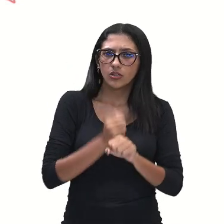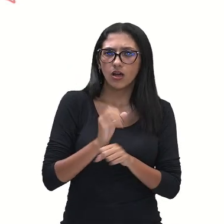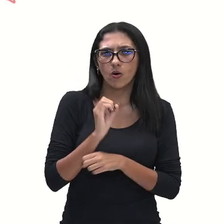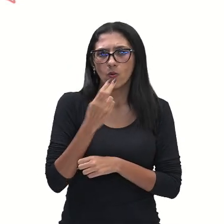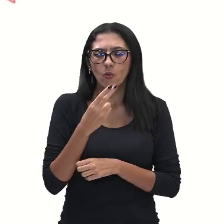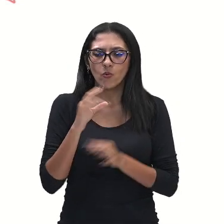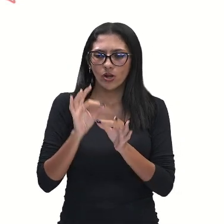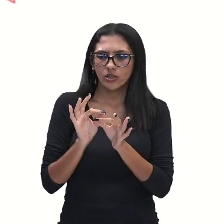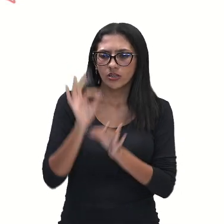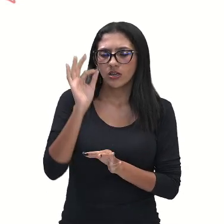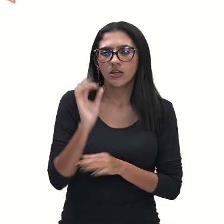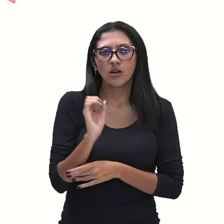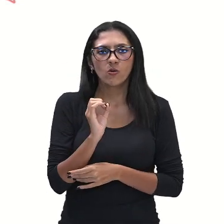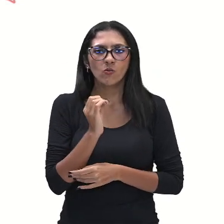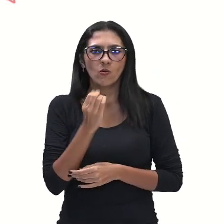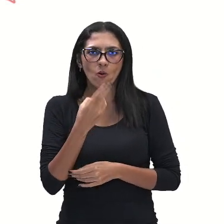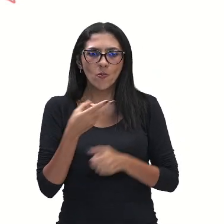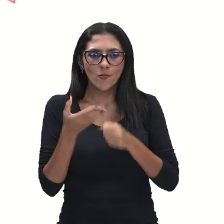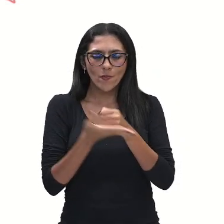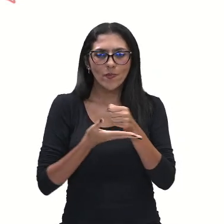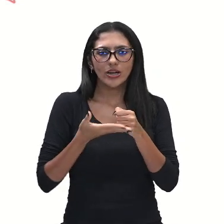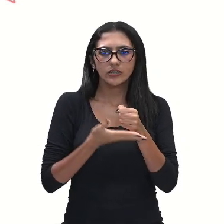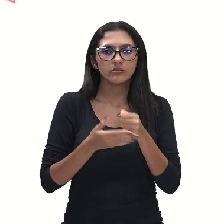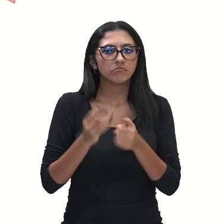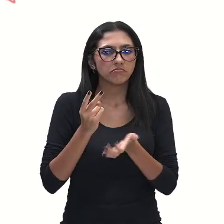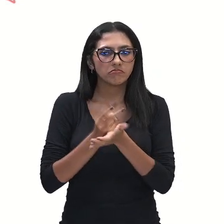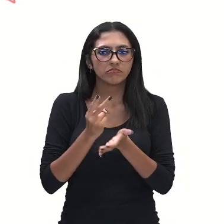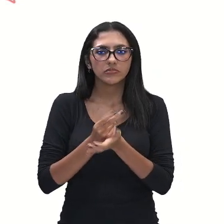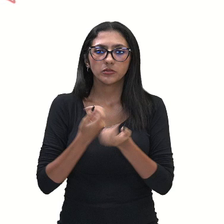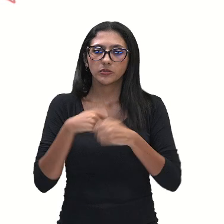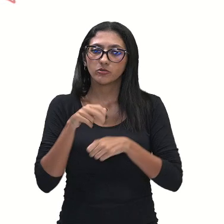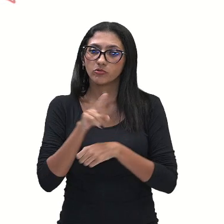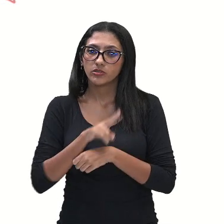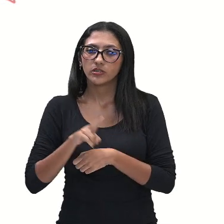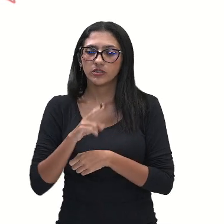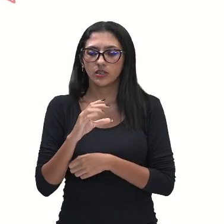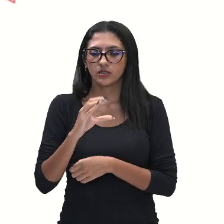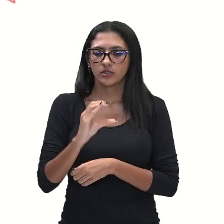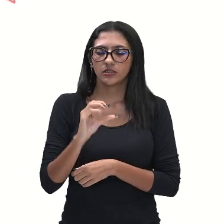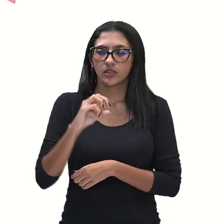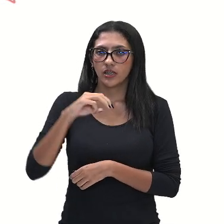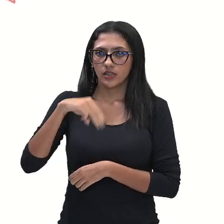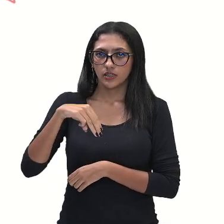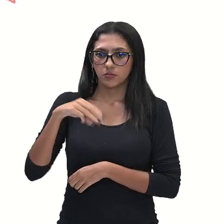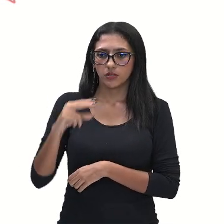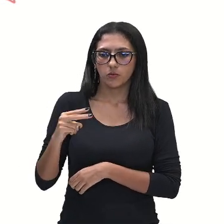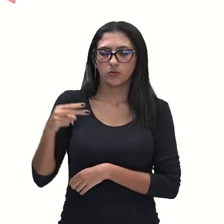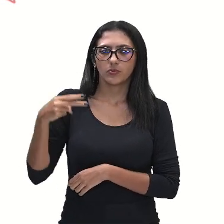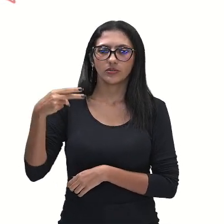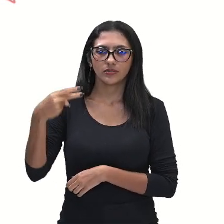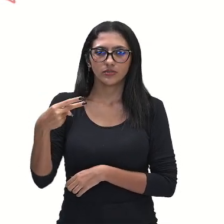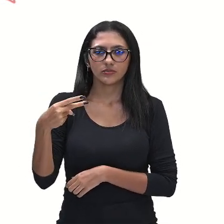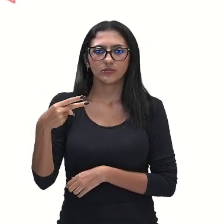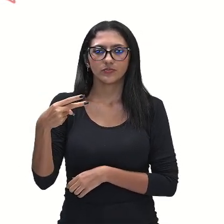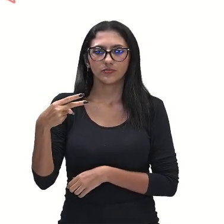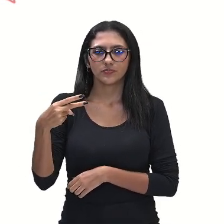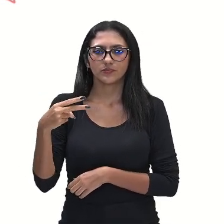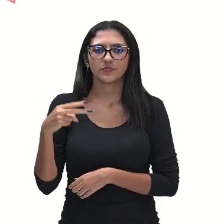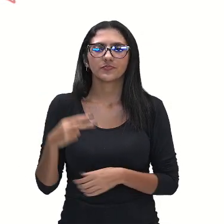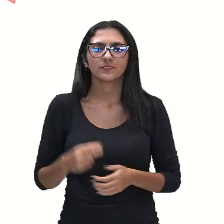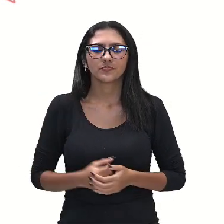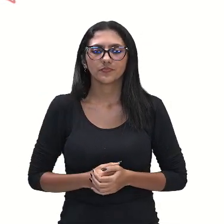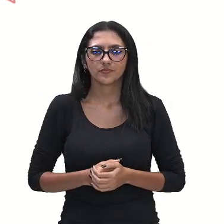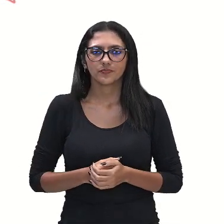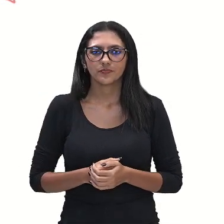área lateral, é sempre com a unidade de medida elevada ao quadrado, tá? Então, de